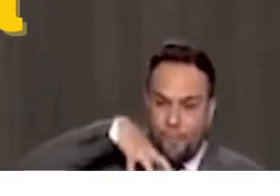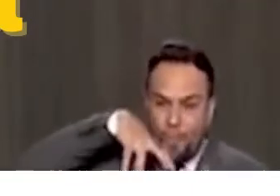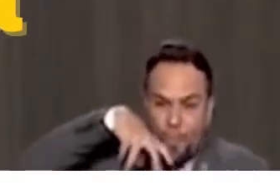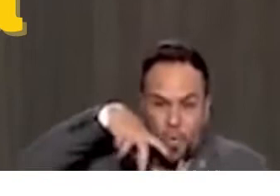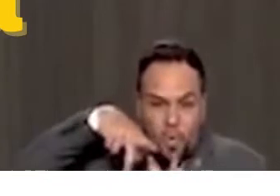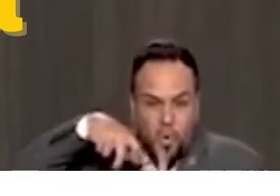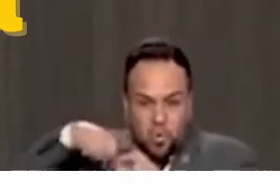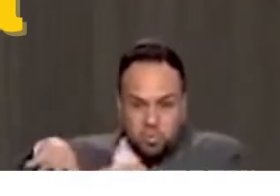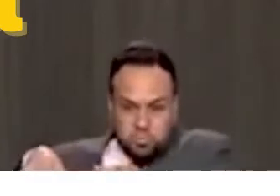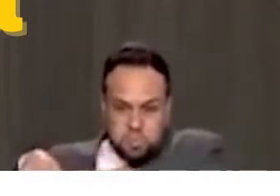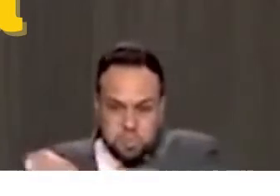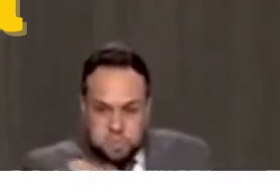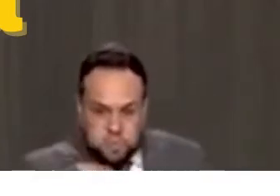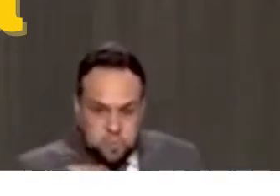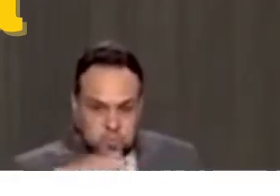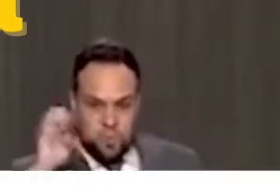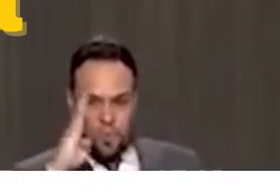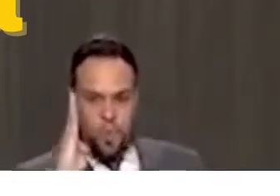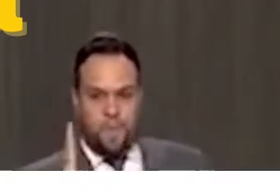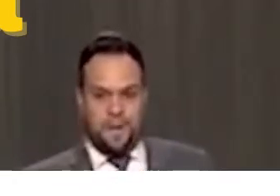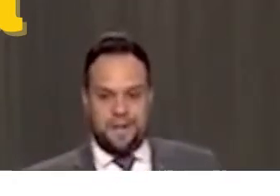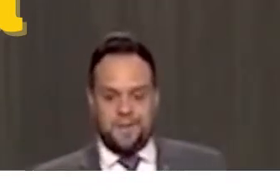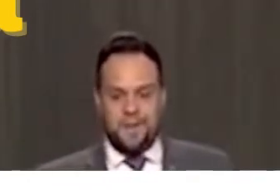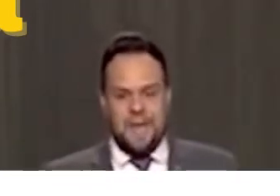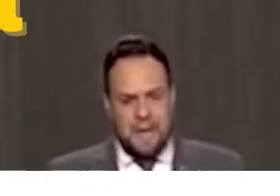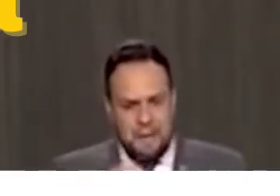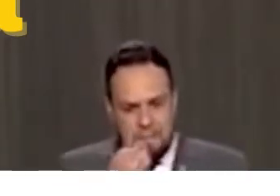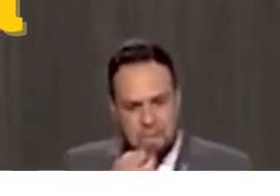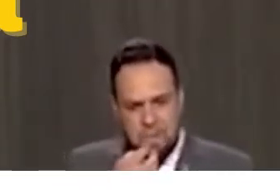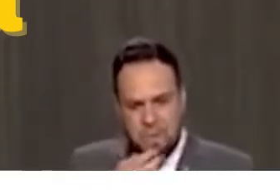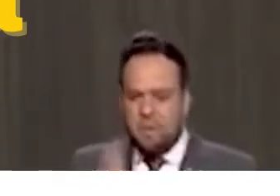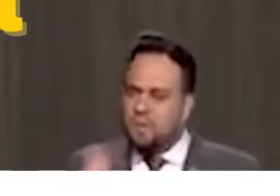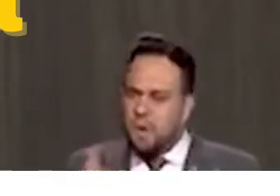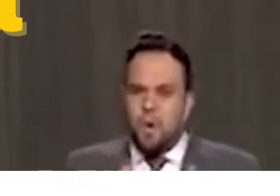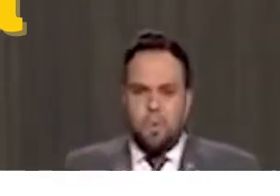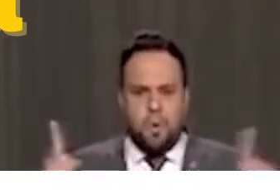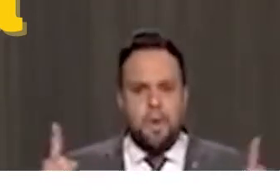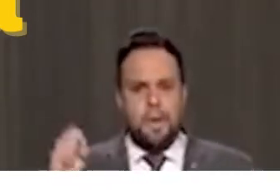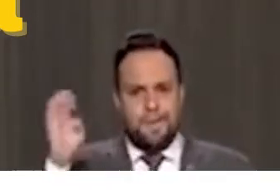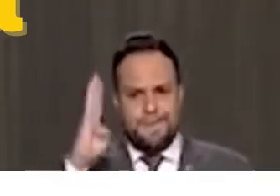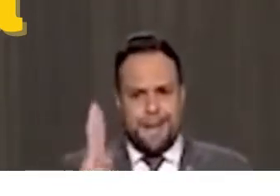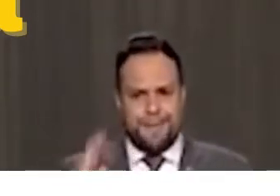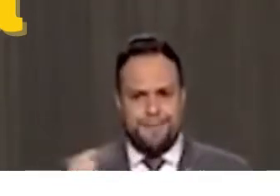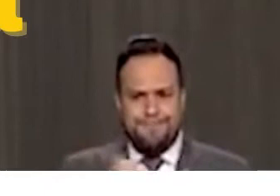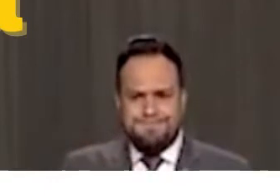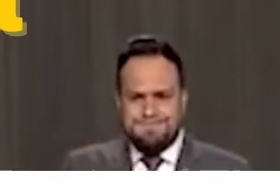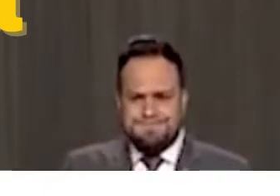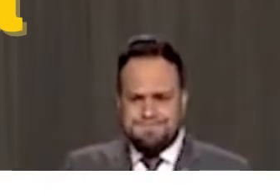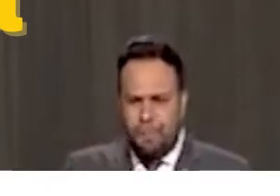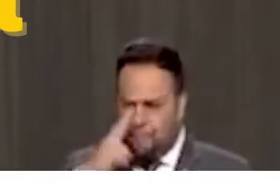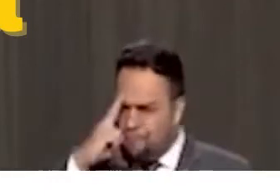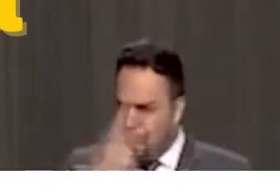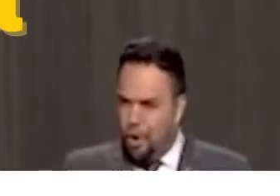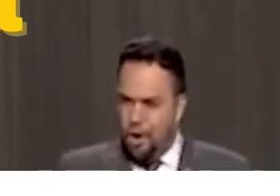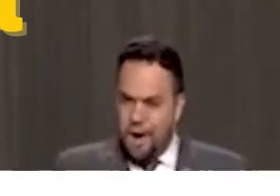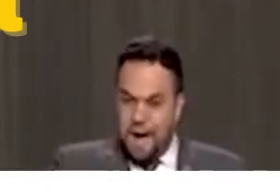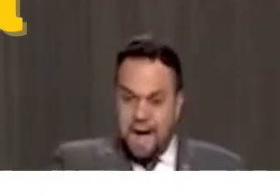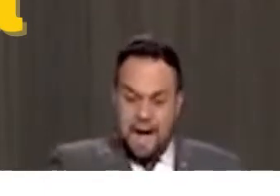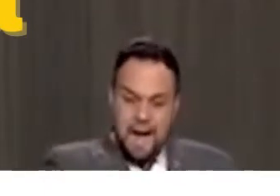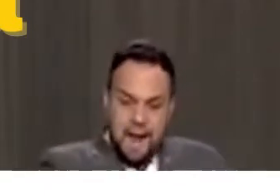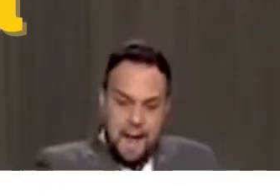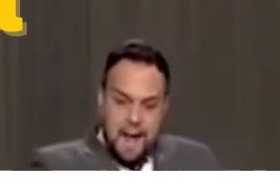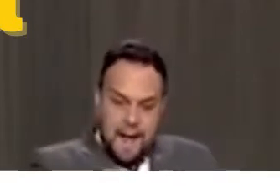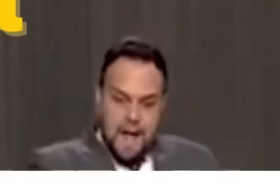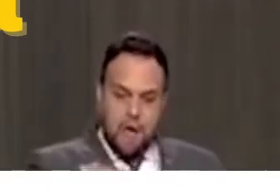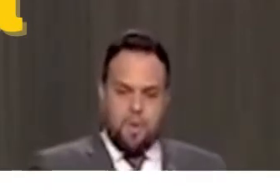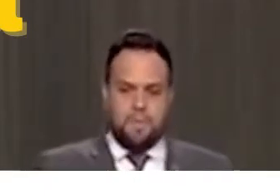Não é porque nós somos bonzinhos, não, é que nós temos muito a oferecer. O Brasil é uma potência no agronegócio, uma potência mineral, é uma potência